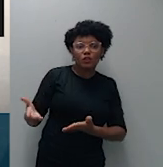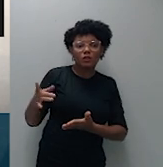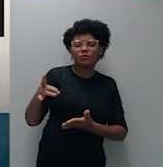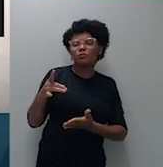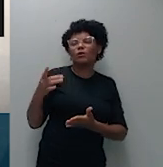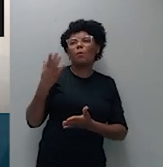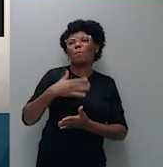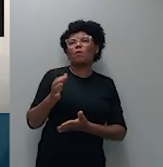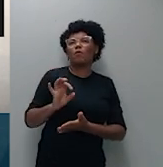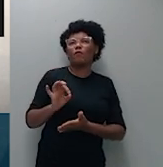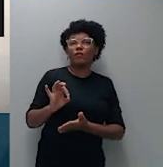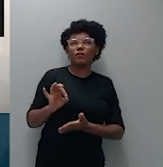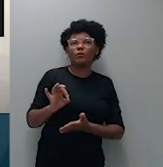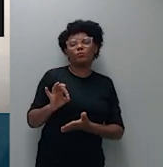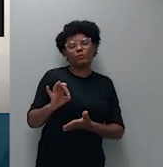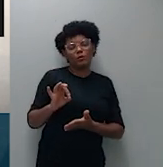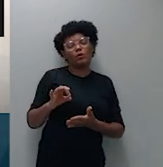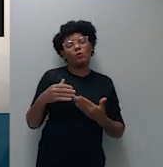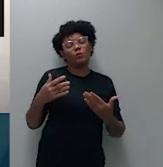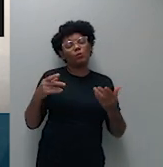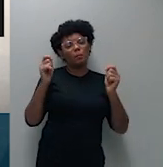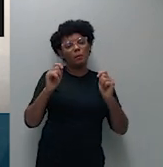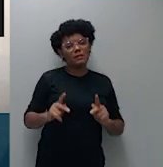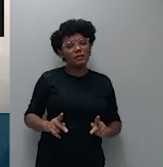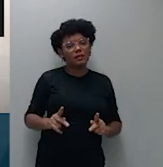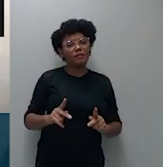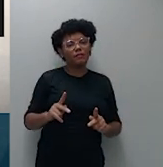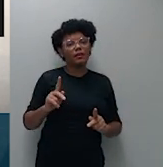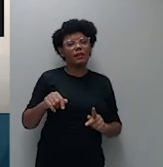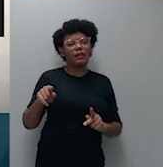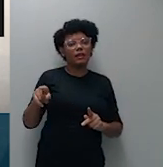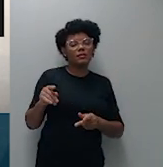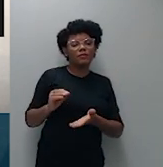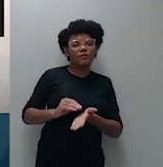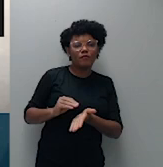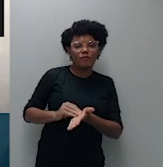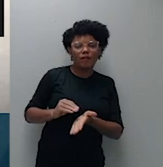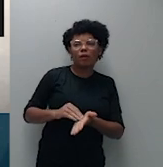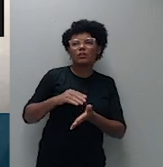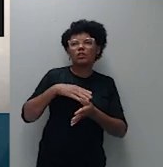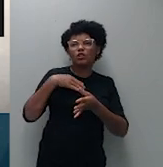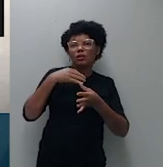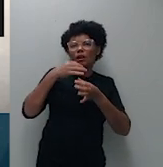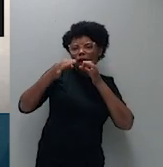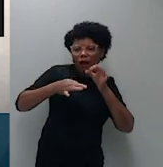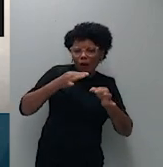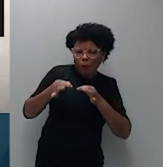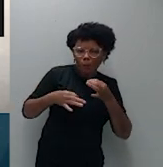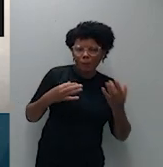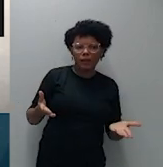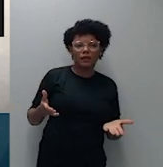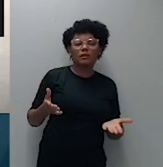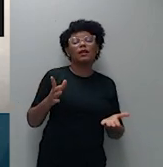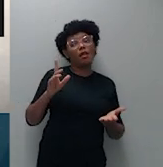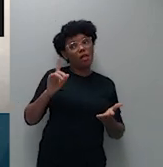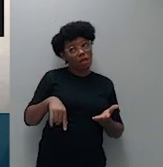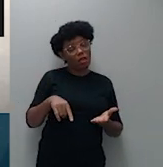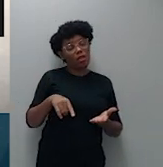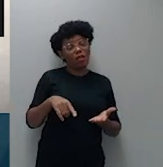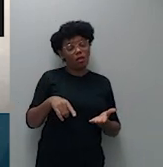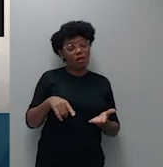não ter sido comprovada a posse Mansa e pacífica e essa carência de argumentação por sua vez